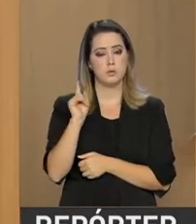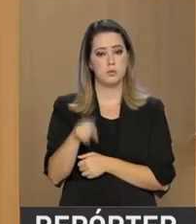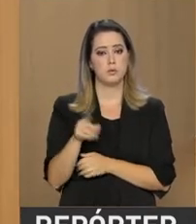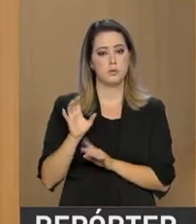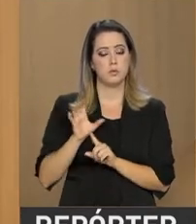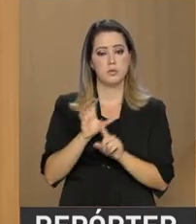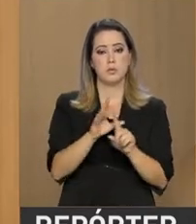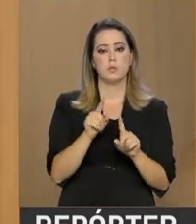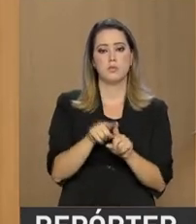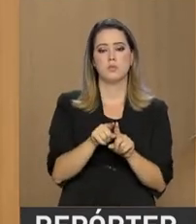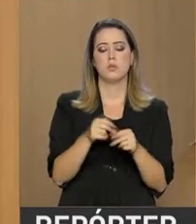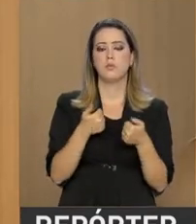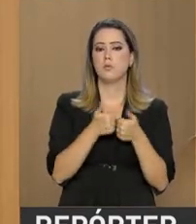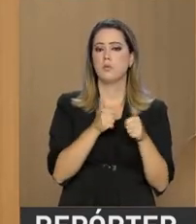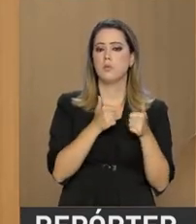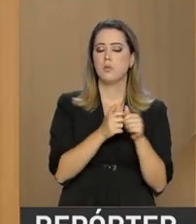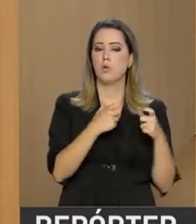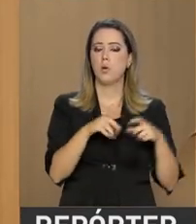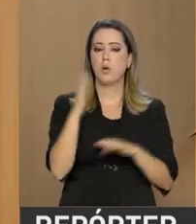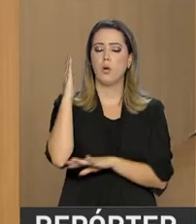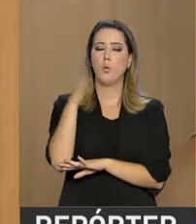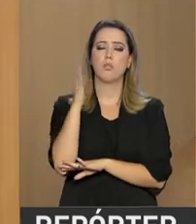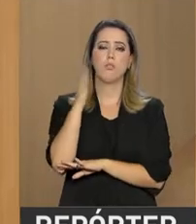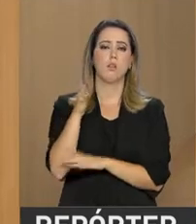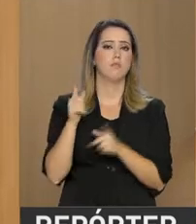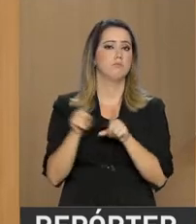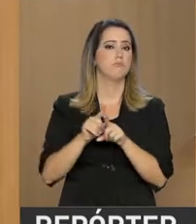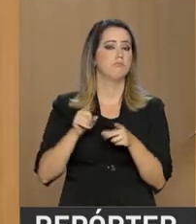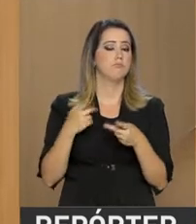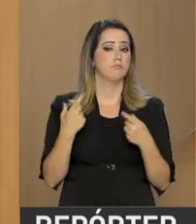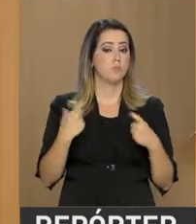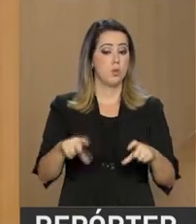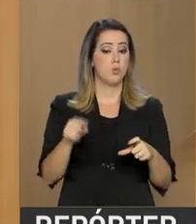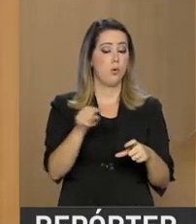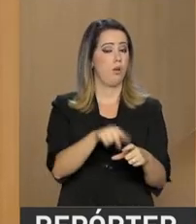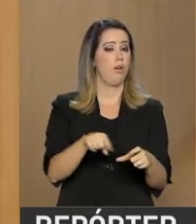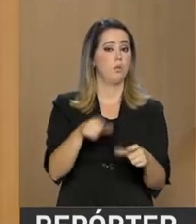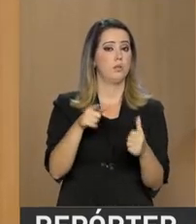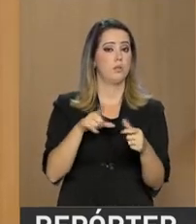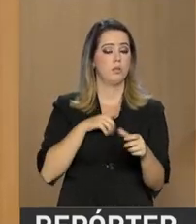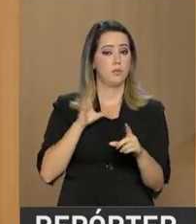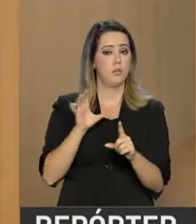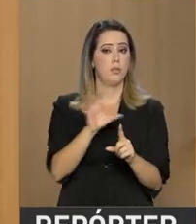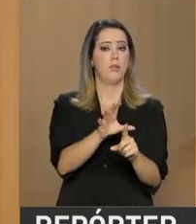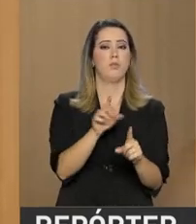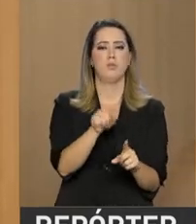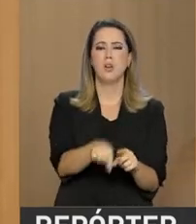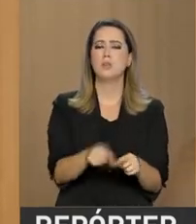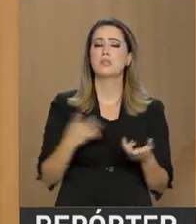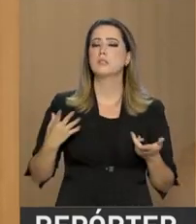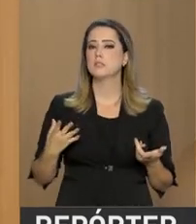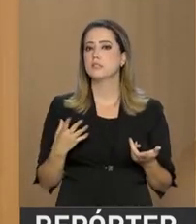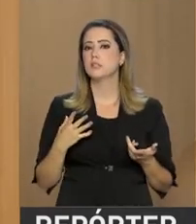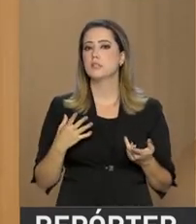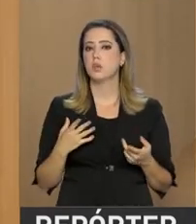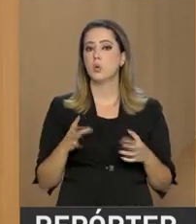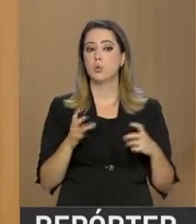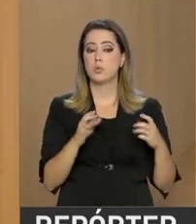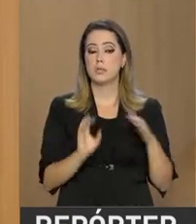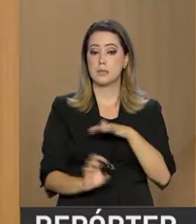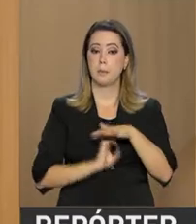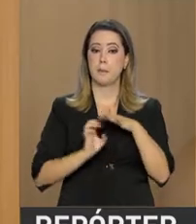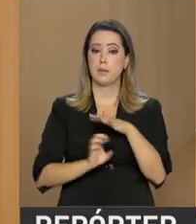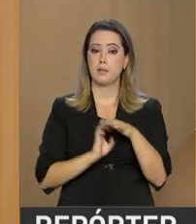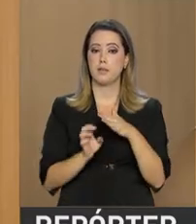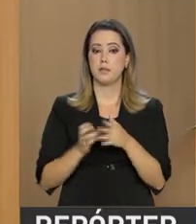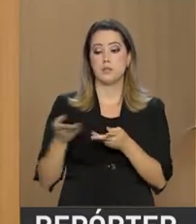impactar no setor de hospedagem, no destino onde você vai estar. Nesse destino também vai estar impactando a questão das agências, do